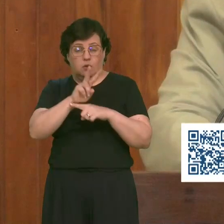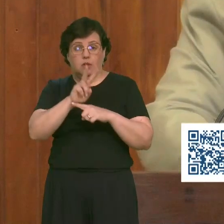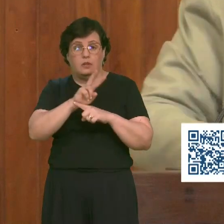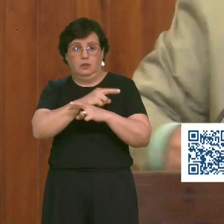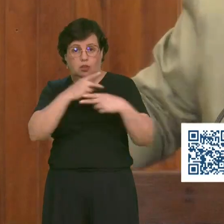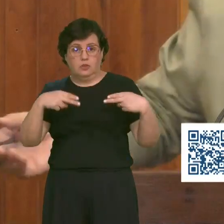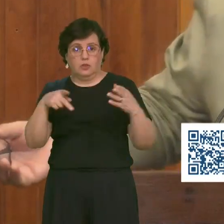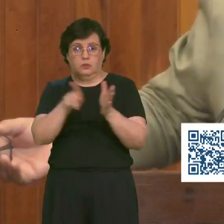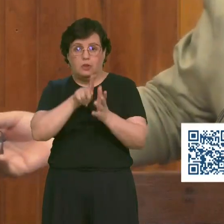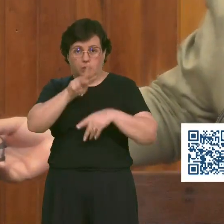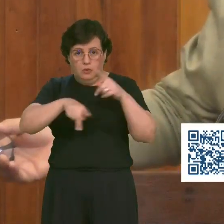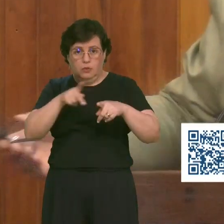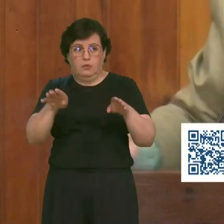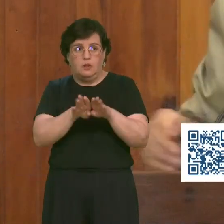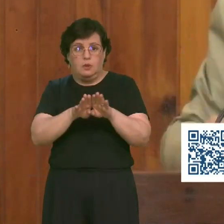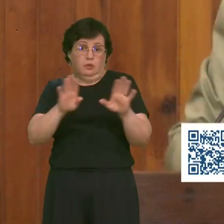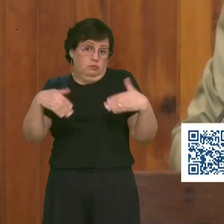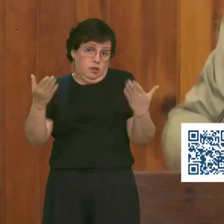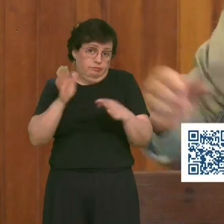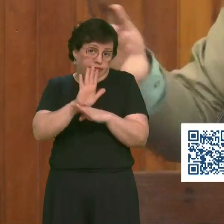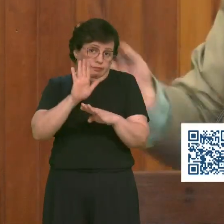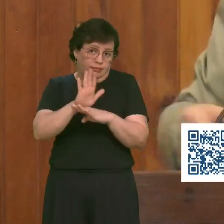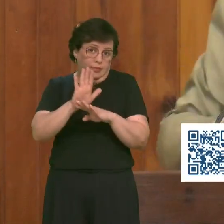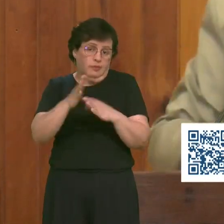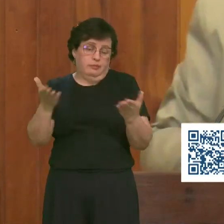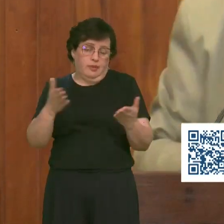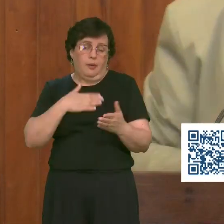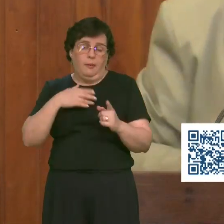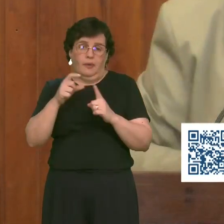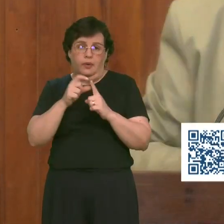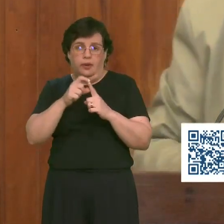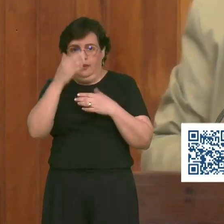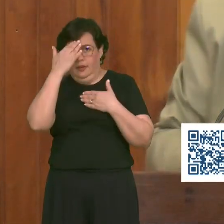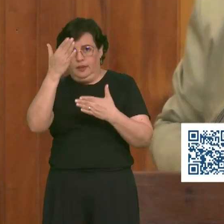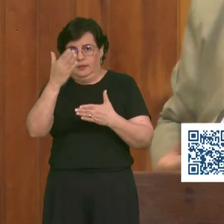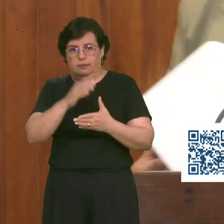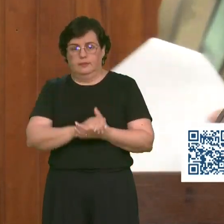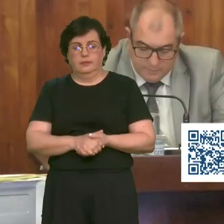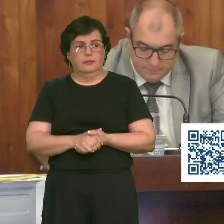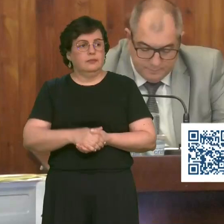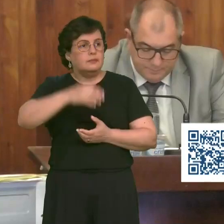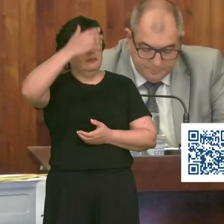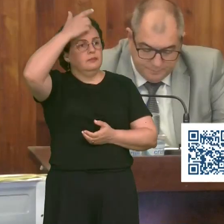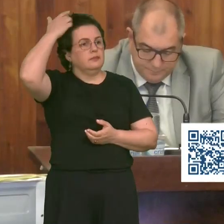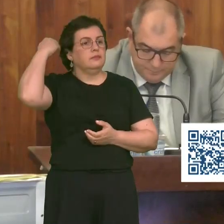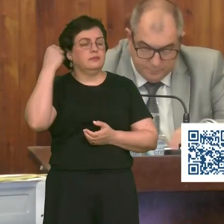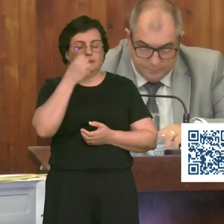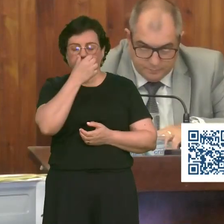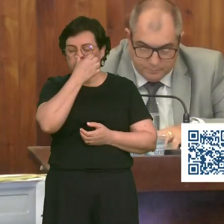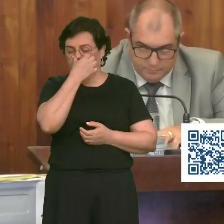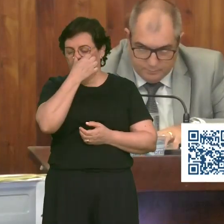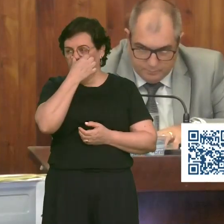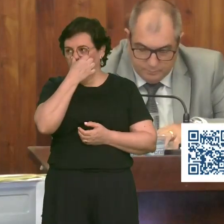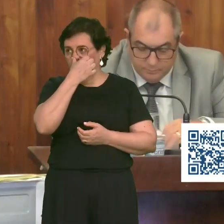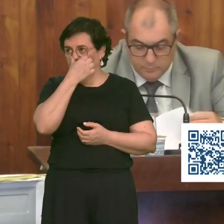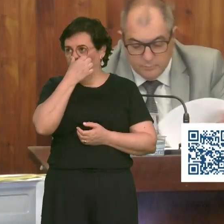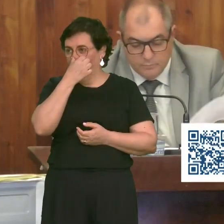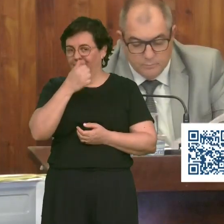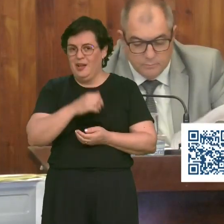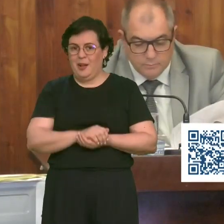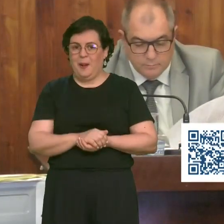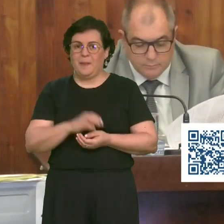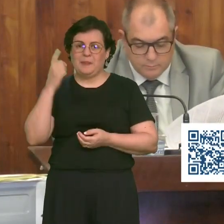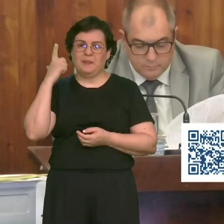dele nós temos aqui apoiá-lo era as minhas considerações senhor presidente Muito obrigado requerimento Continua em discussão